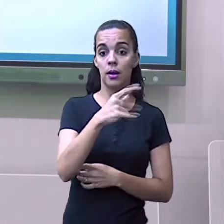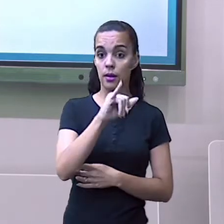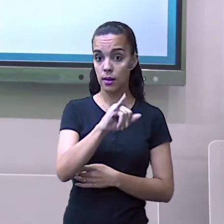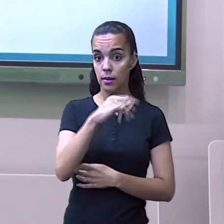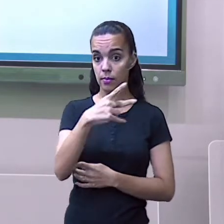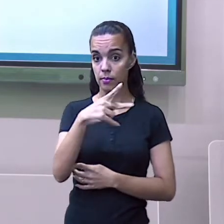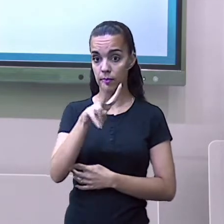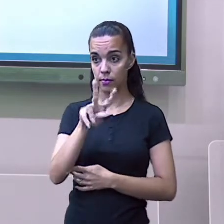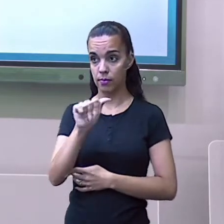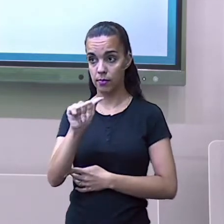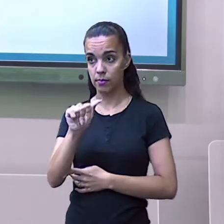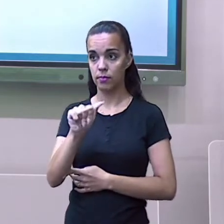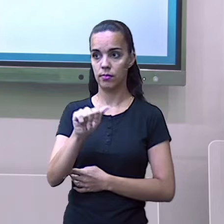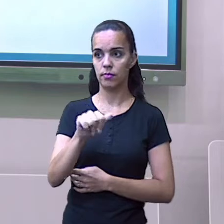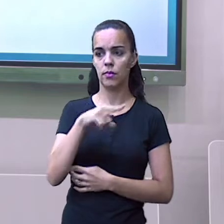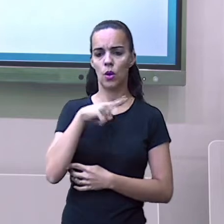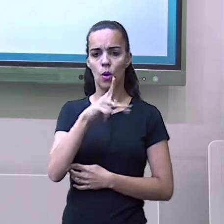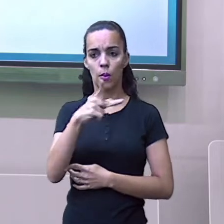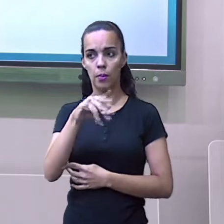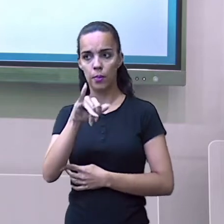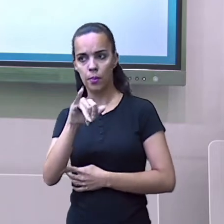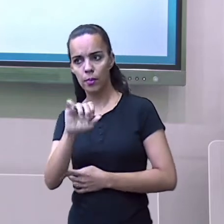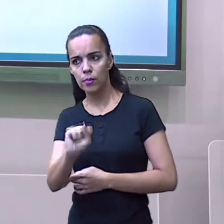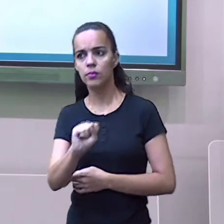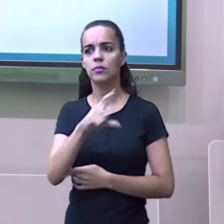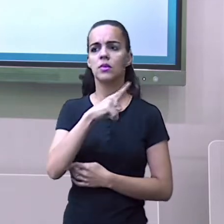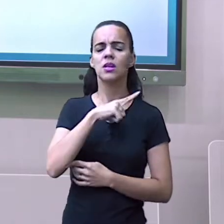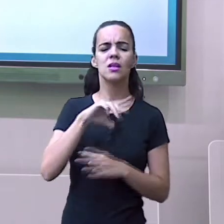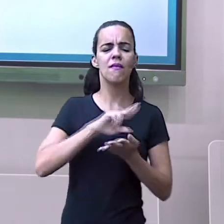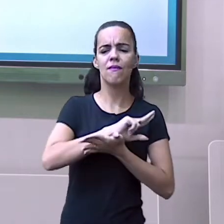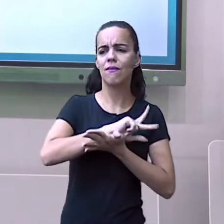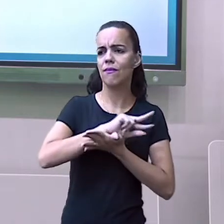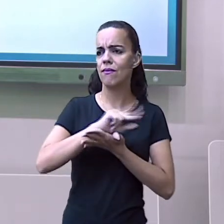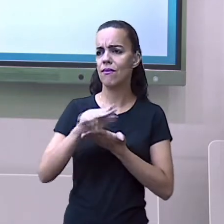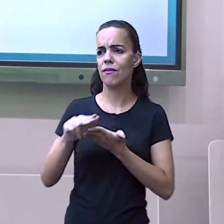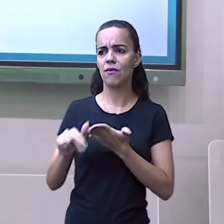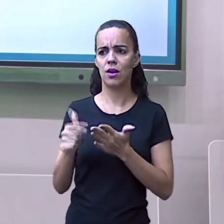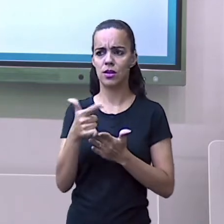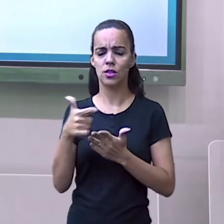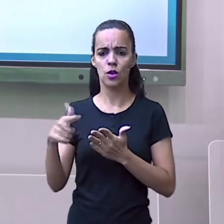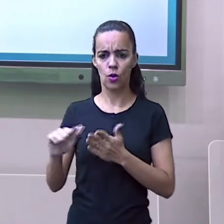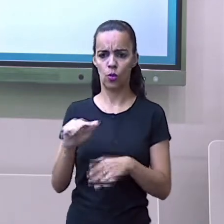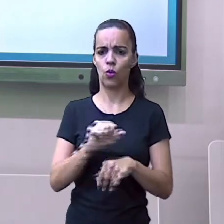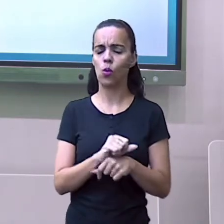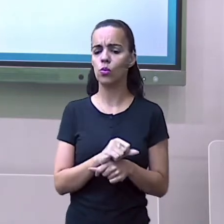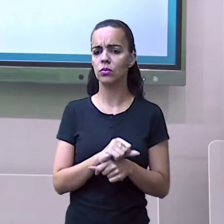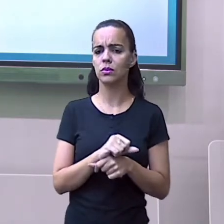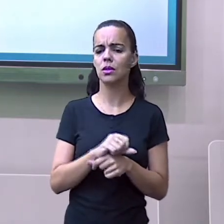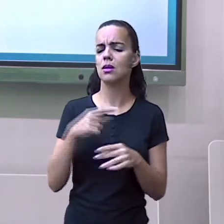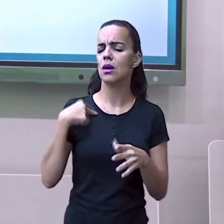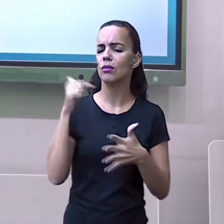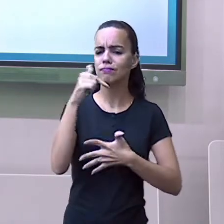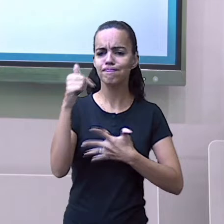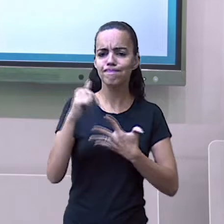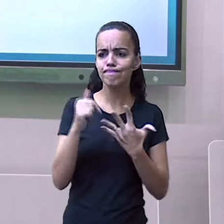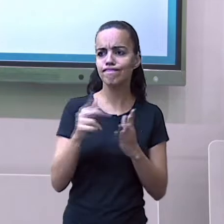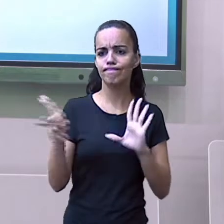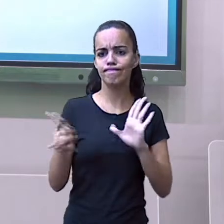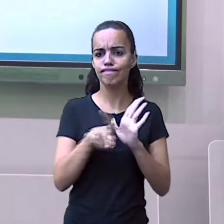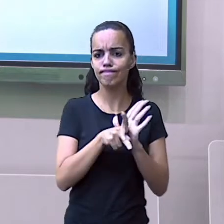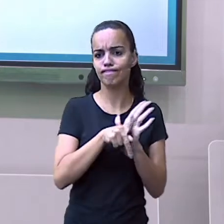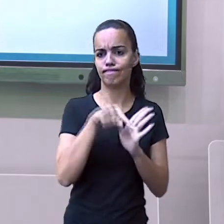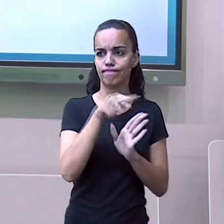IPVA, PIS, COFINS e ICMS. Para cada tipo